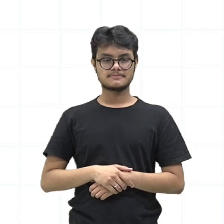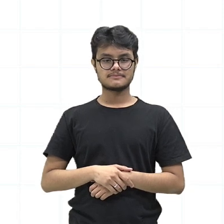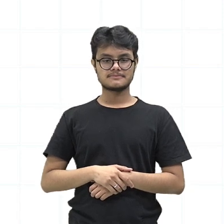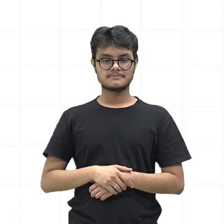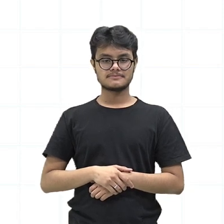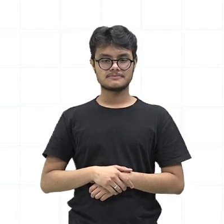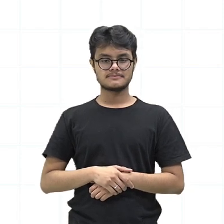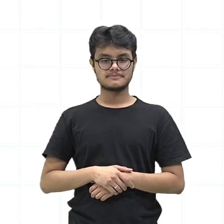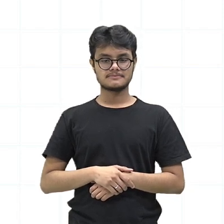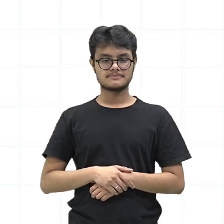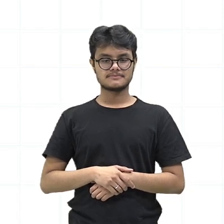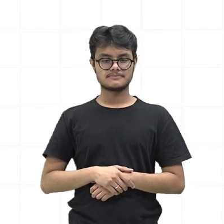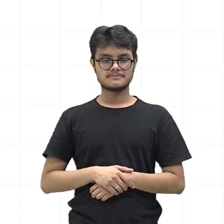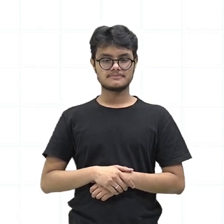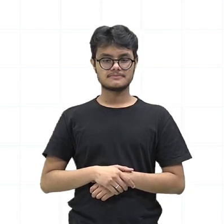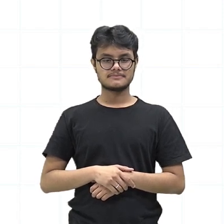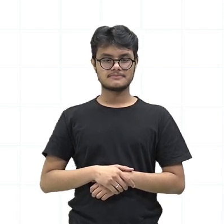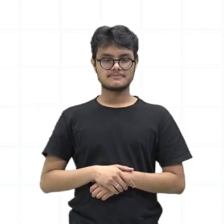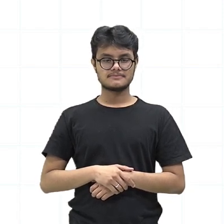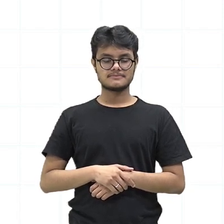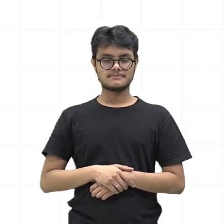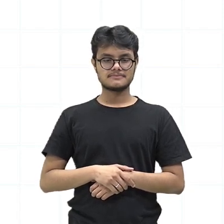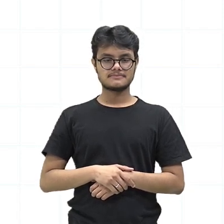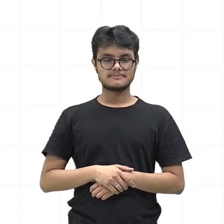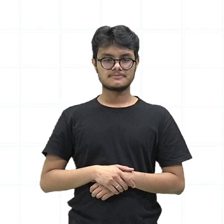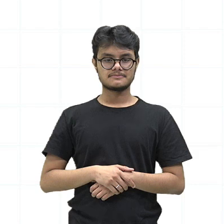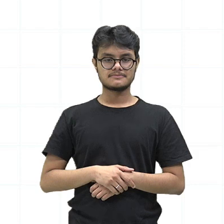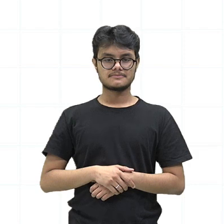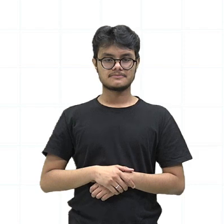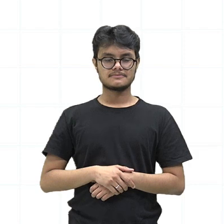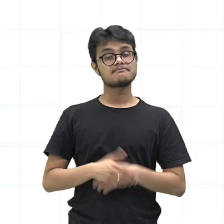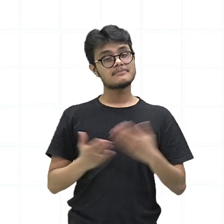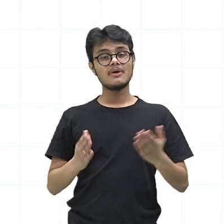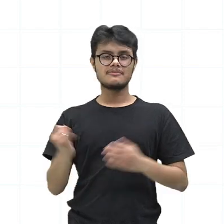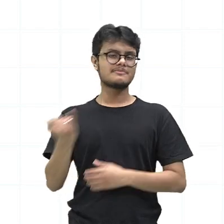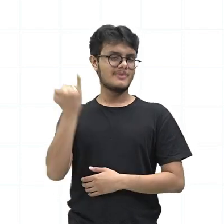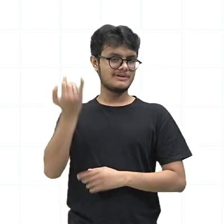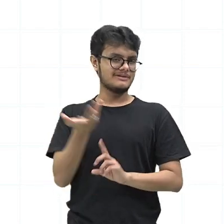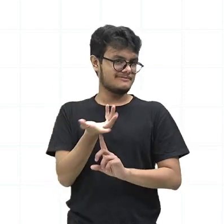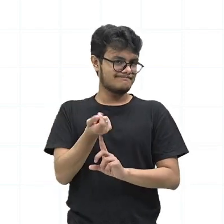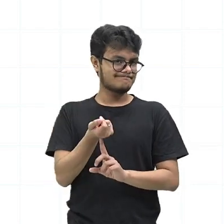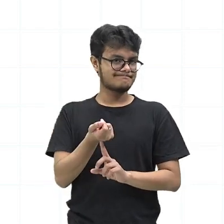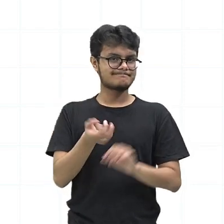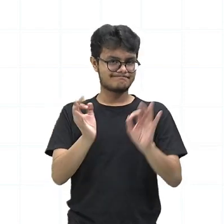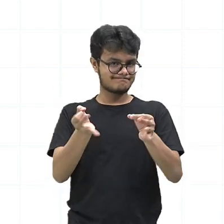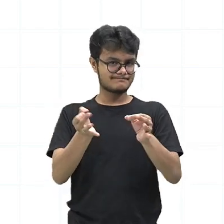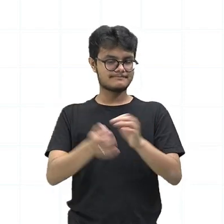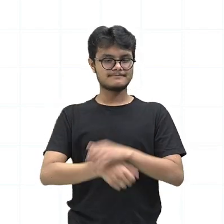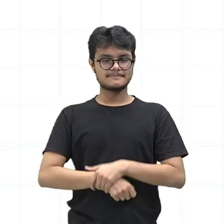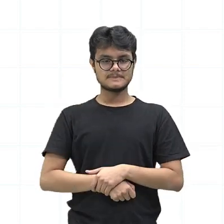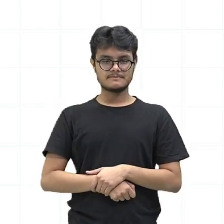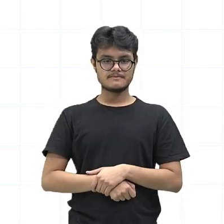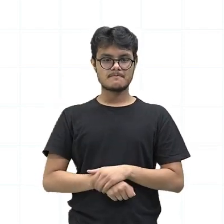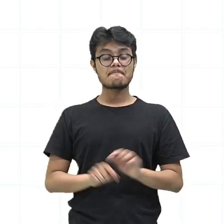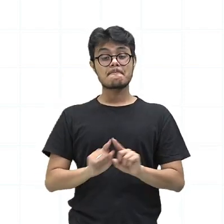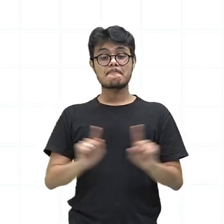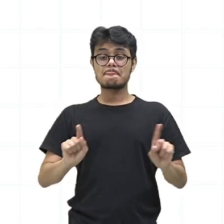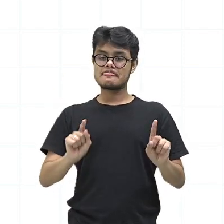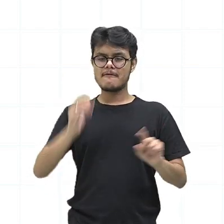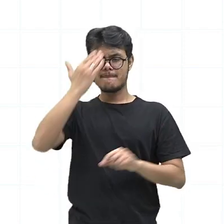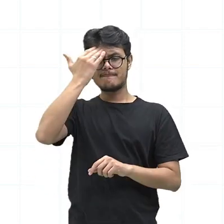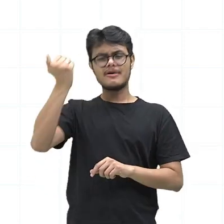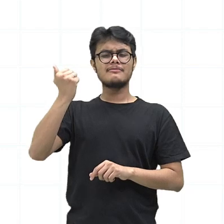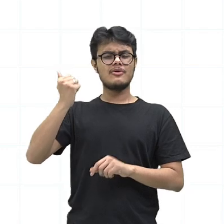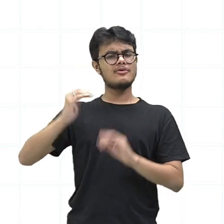entre 1508 e 1512. Ele não é só um marco na pintura da Alta Renascença, esse afresco, mas é uma das mais